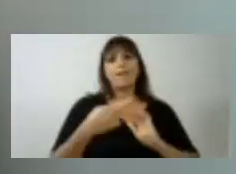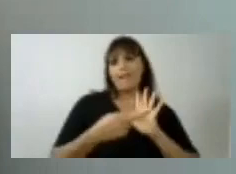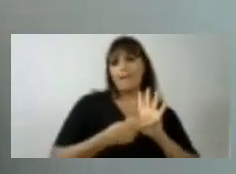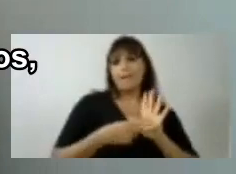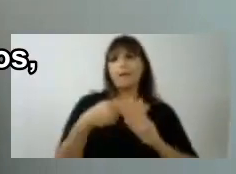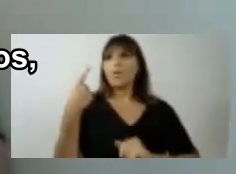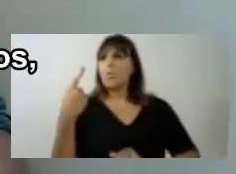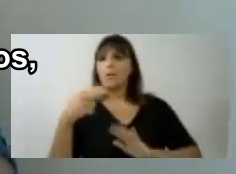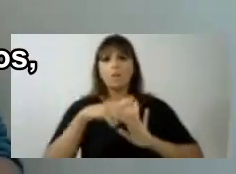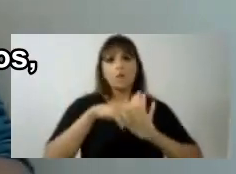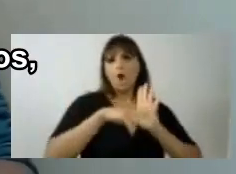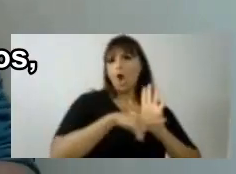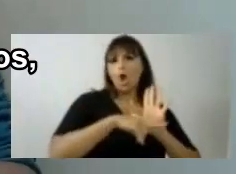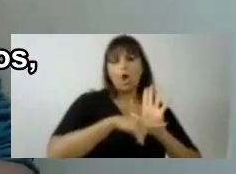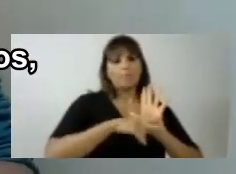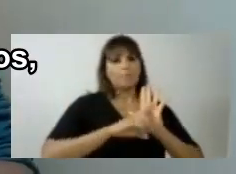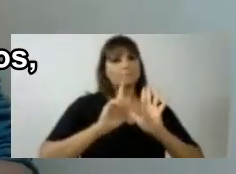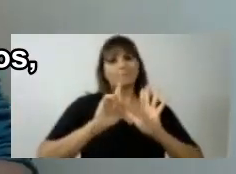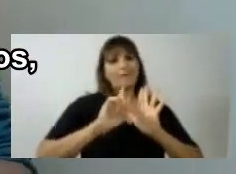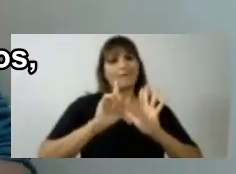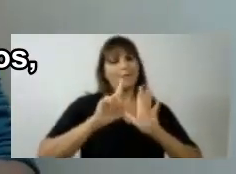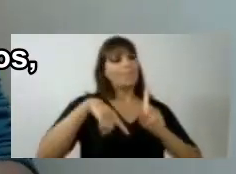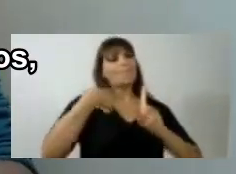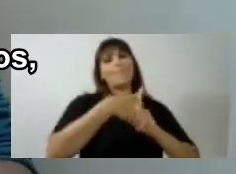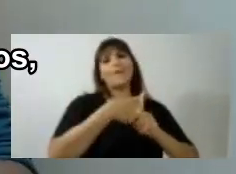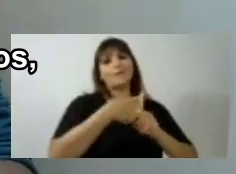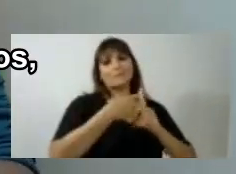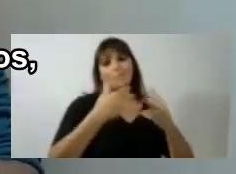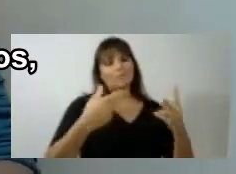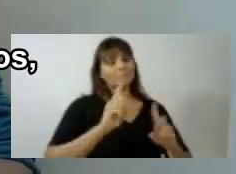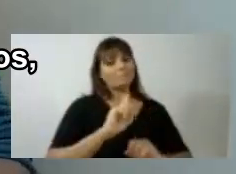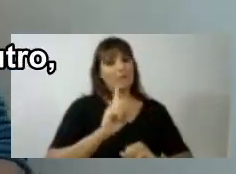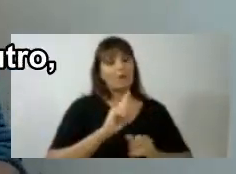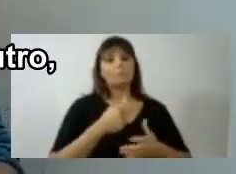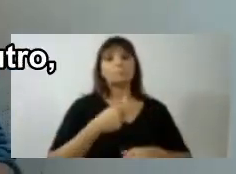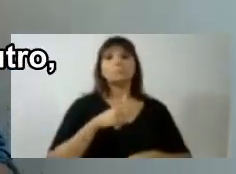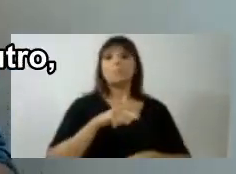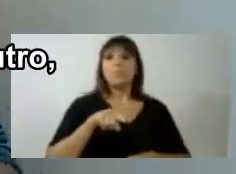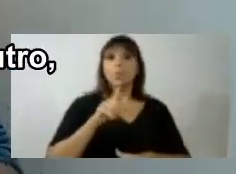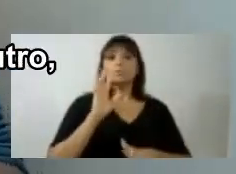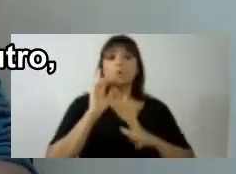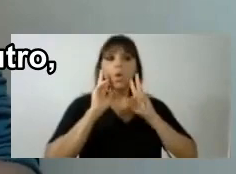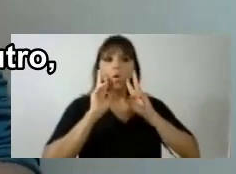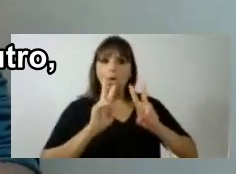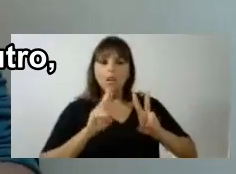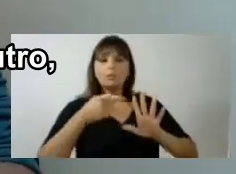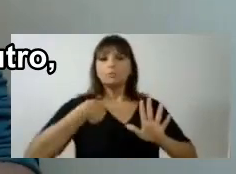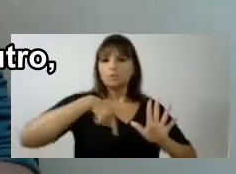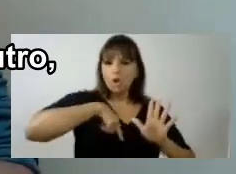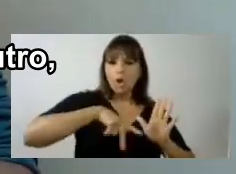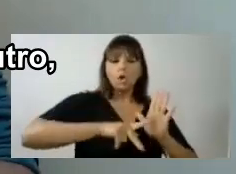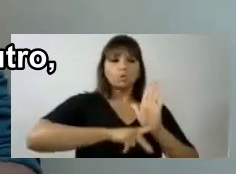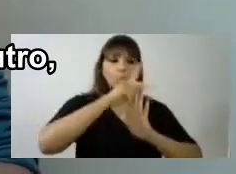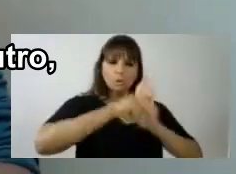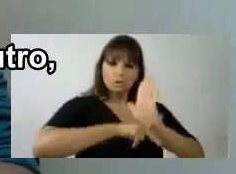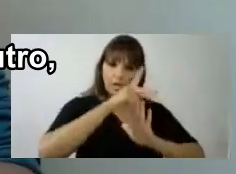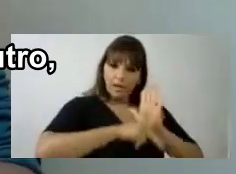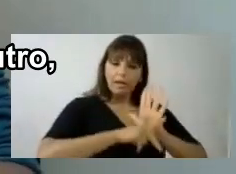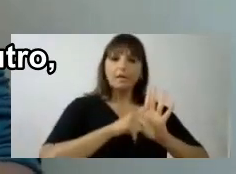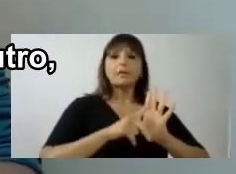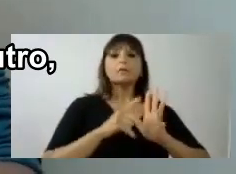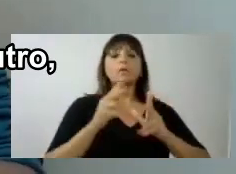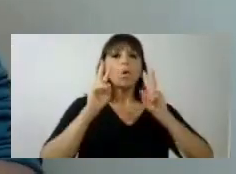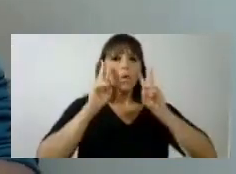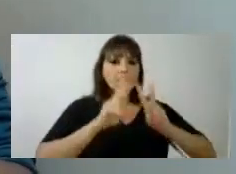alguma coisa. Não, nós estamos realmente olhando os nossos projetos, olhando aquilo que nós fazemos do ponto de vista